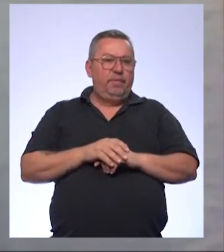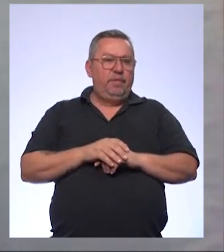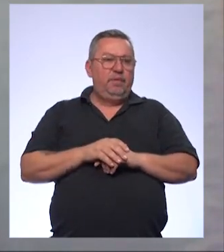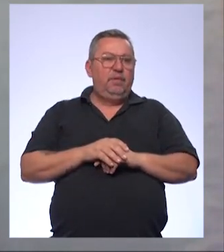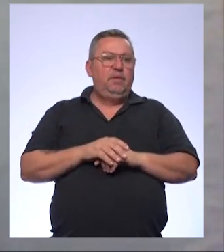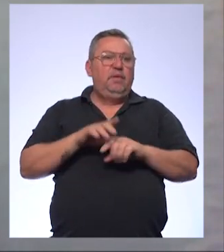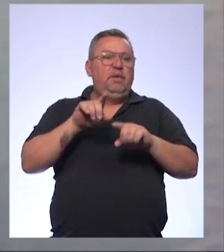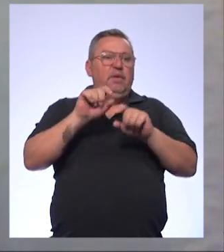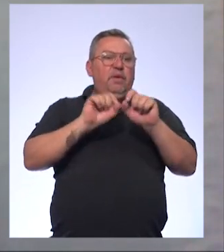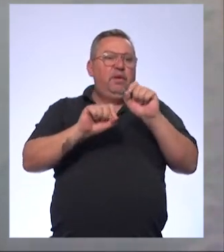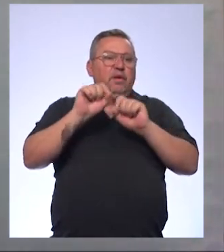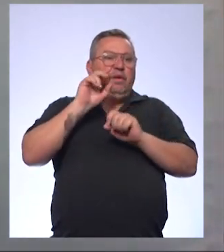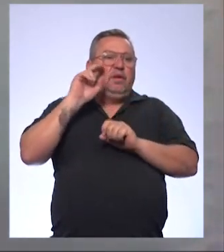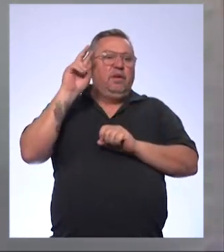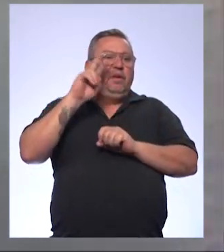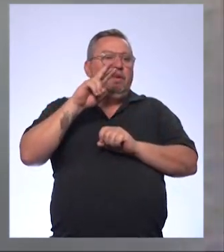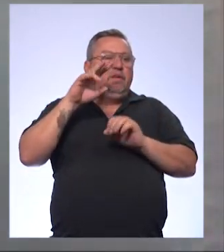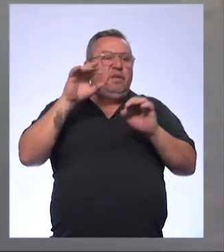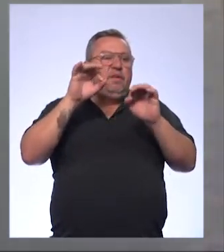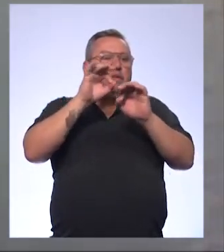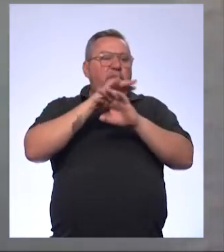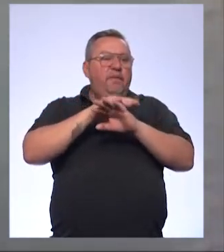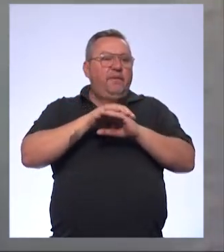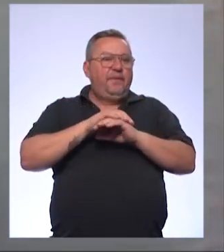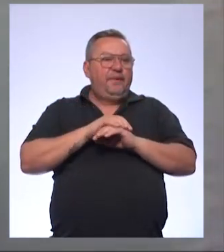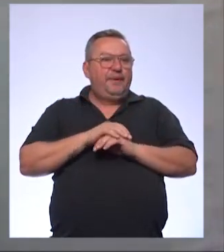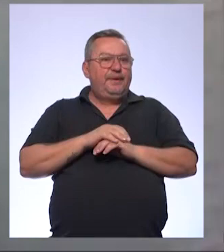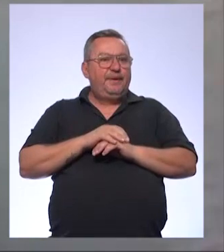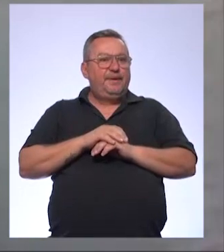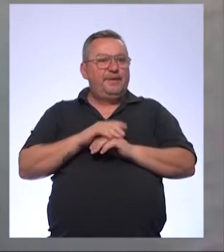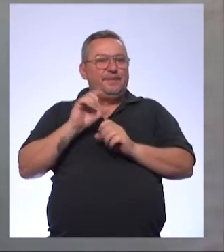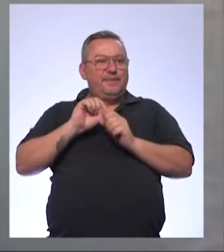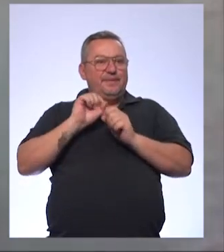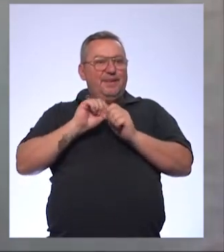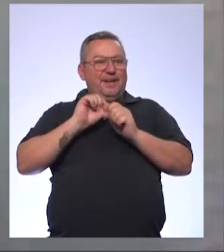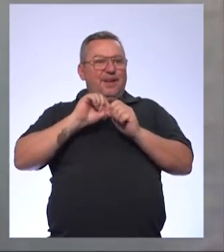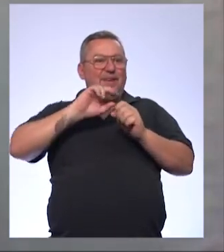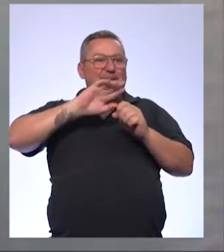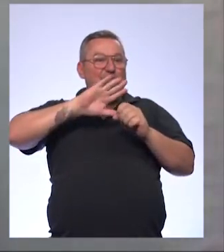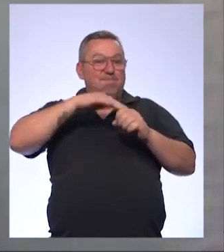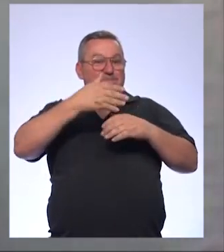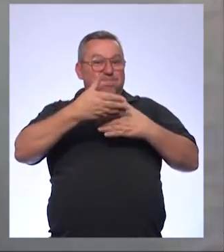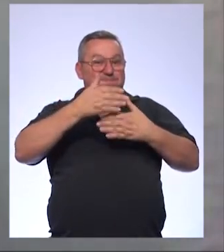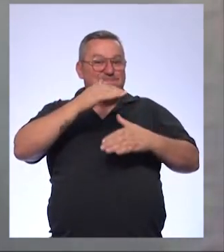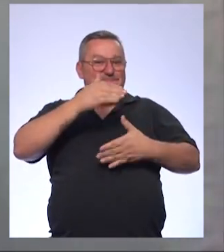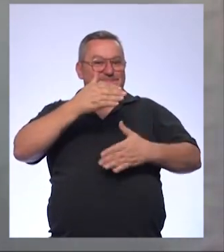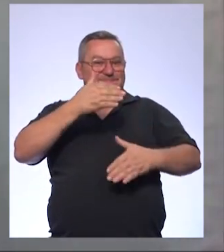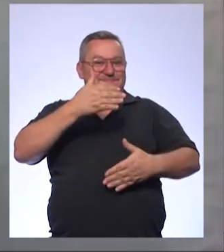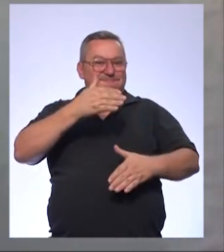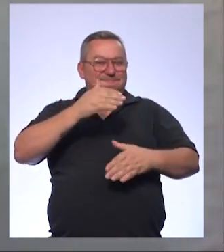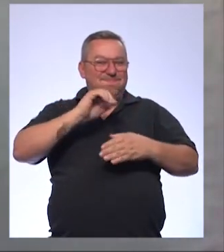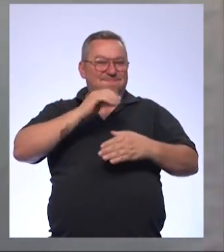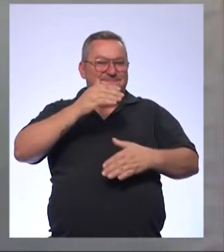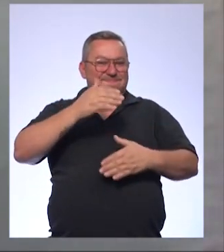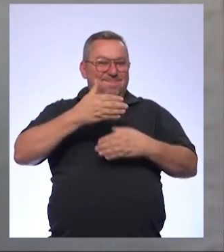E aí, deixa eu ver meu esqueminha aqui, que eu fiz sabe o que eu queria fazer? Um desdobramento da história, sabe? Professora Luísa, eu fico inventando as coisas aqui,